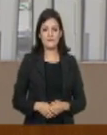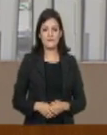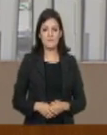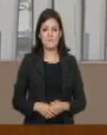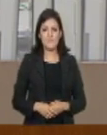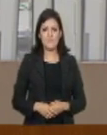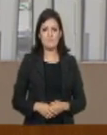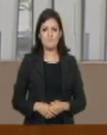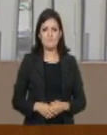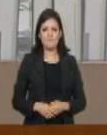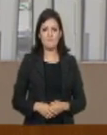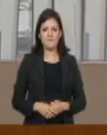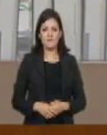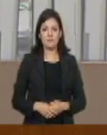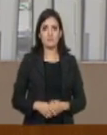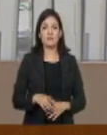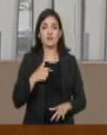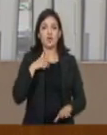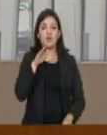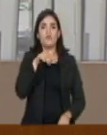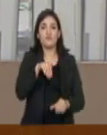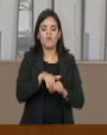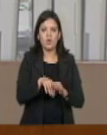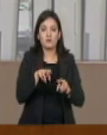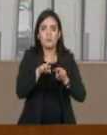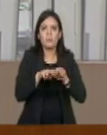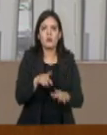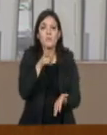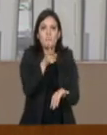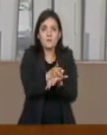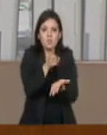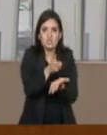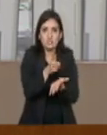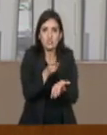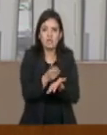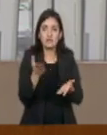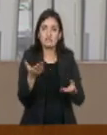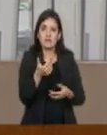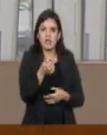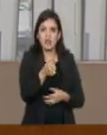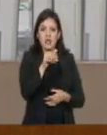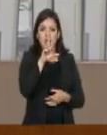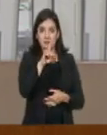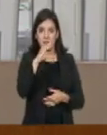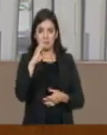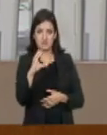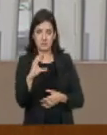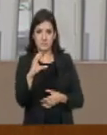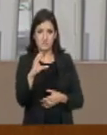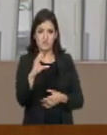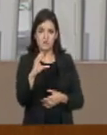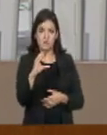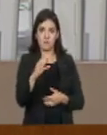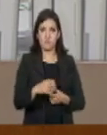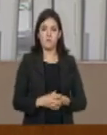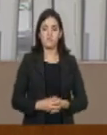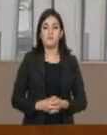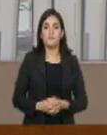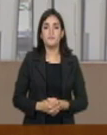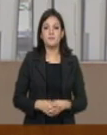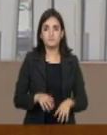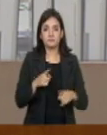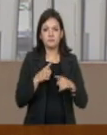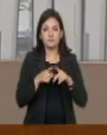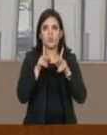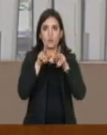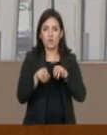exposto, voto pela procedência das ações diretas de constitucionalidade para, assim como o